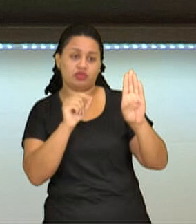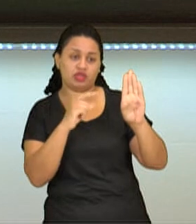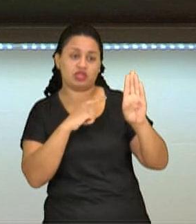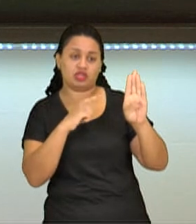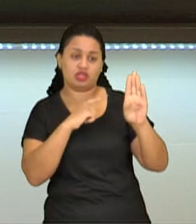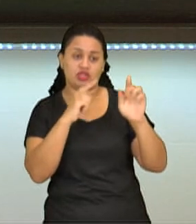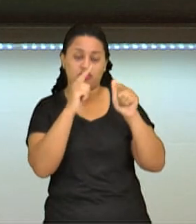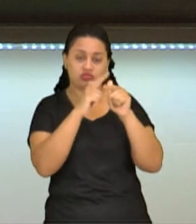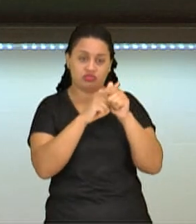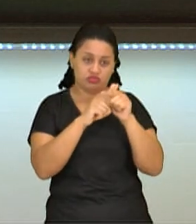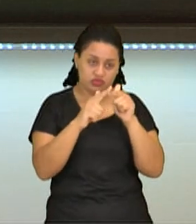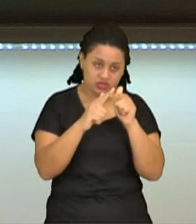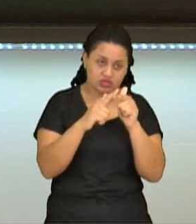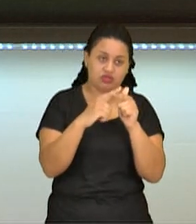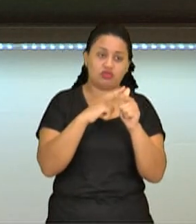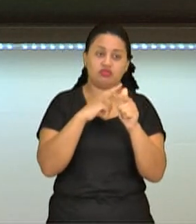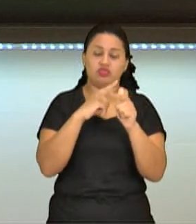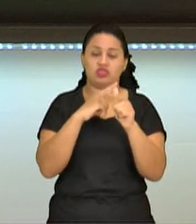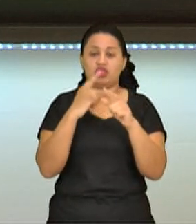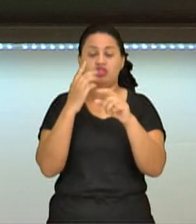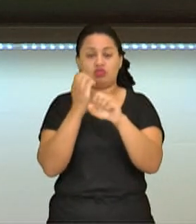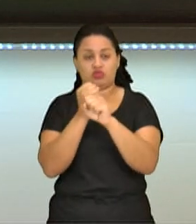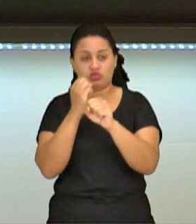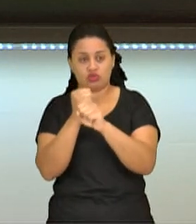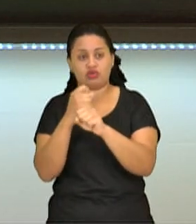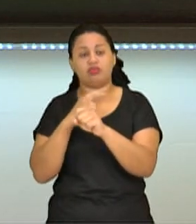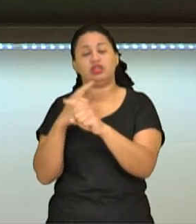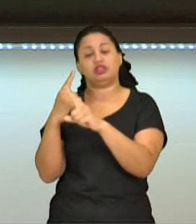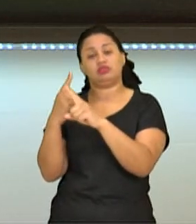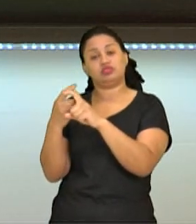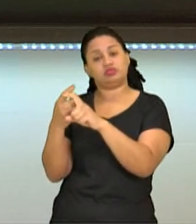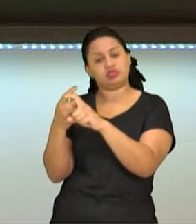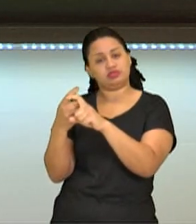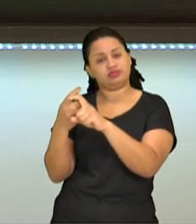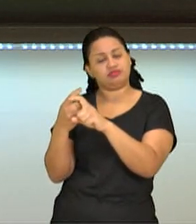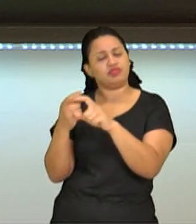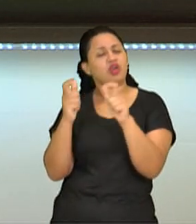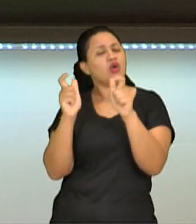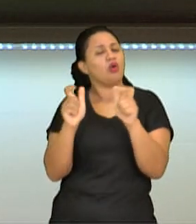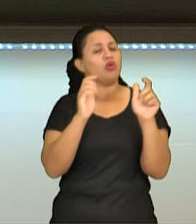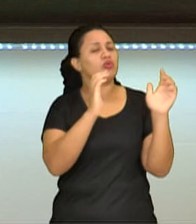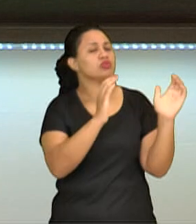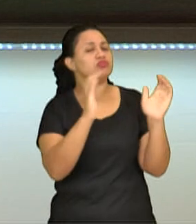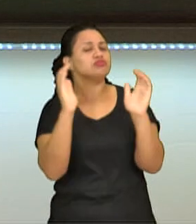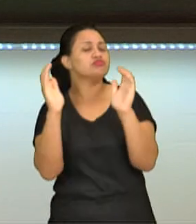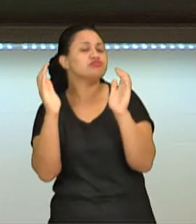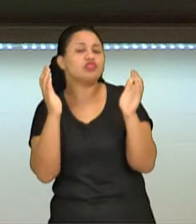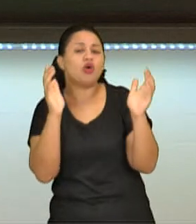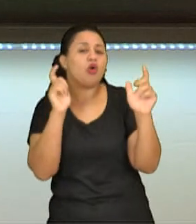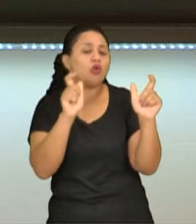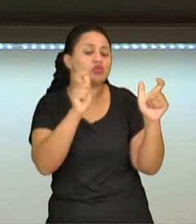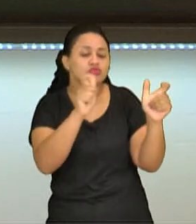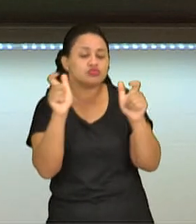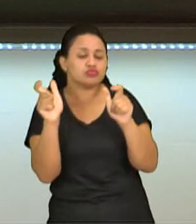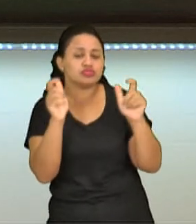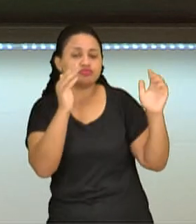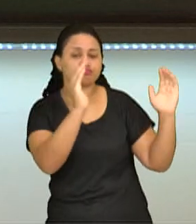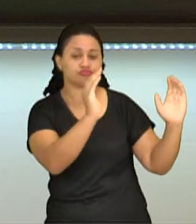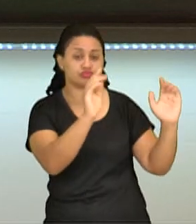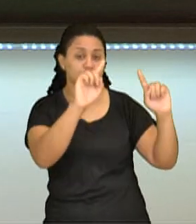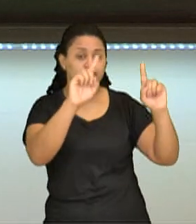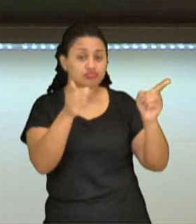Tem divisão, tem adição e tem multiplicação. Onde eu coloco parênteses para